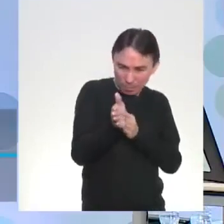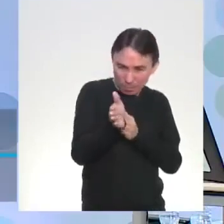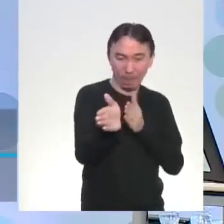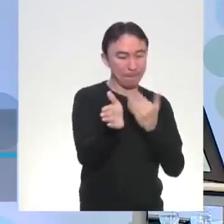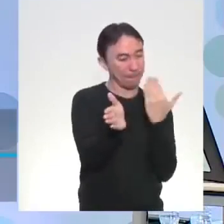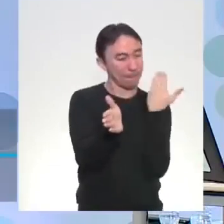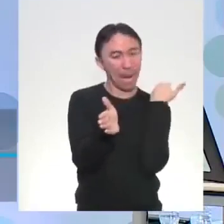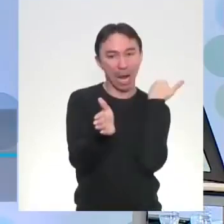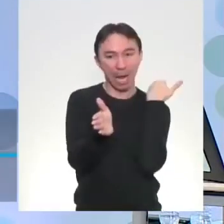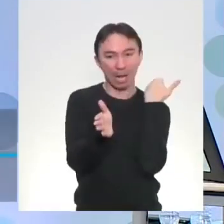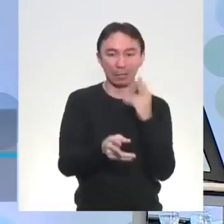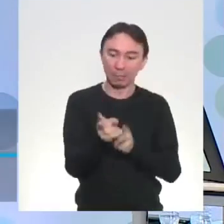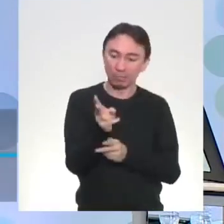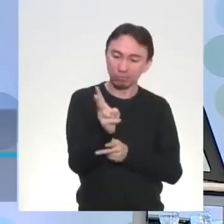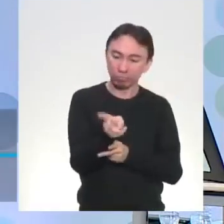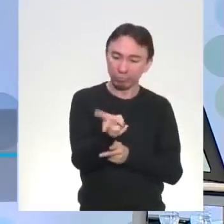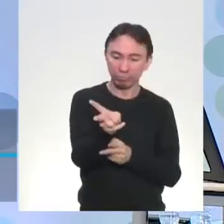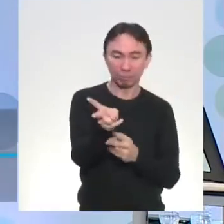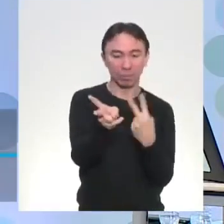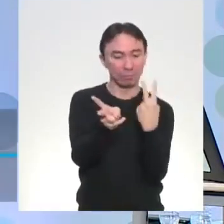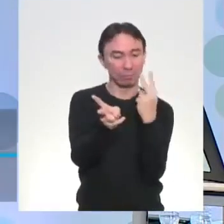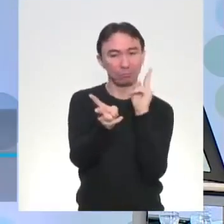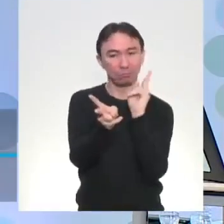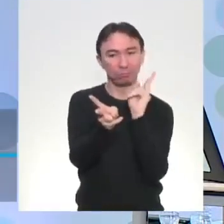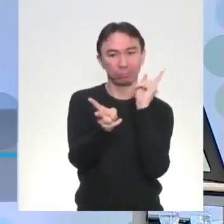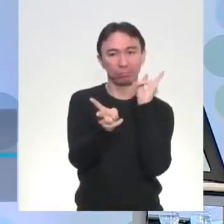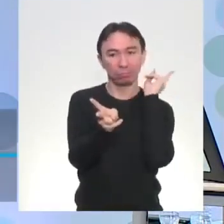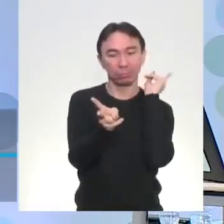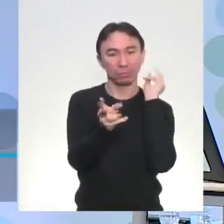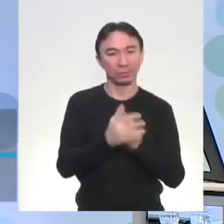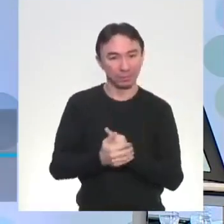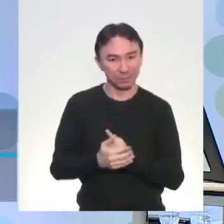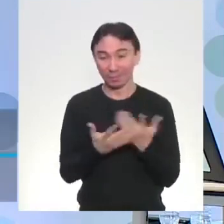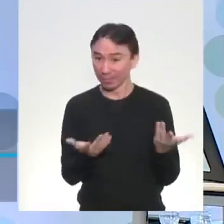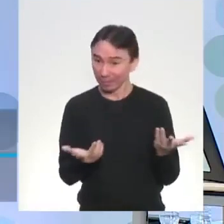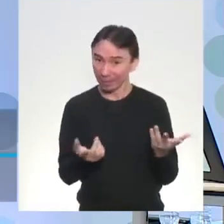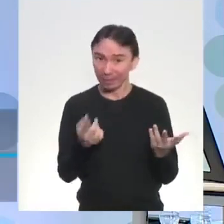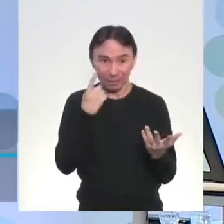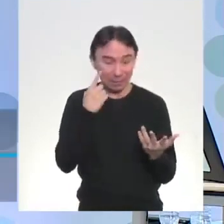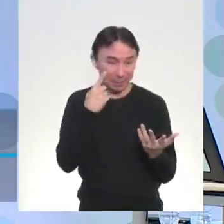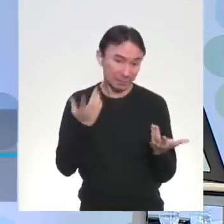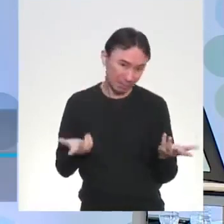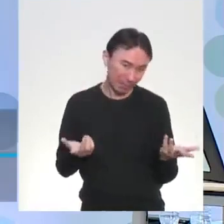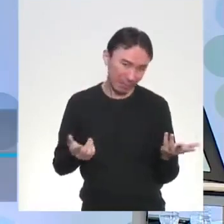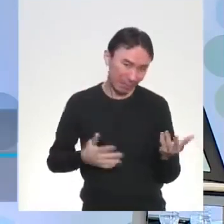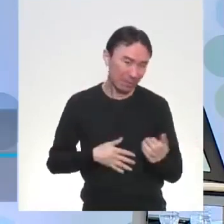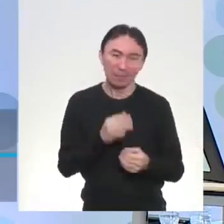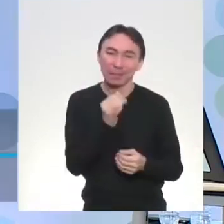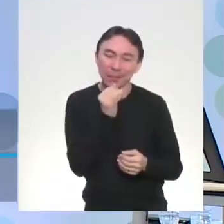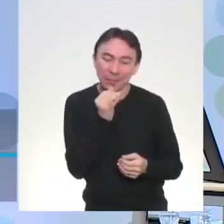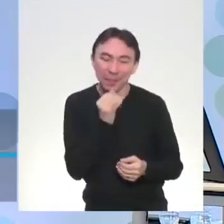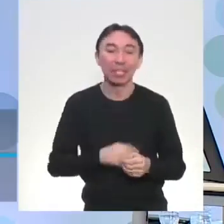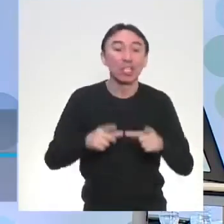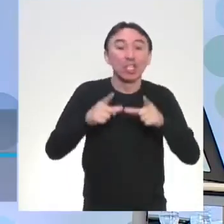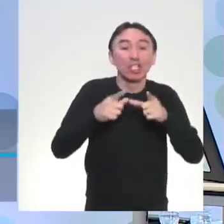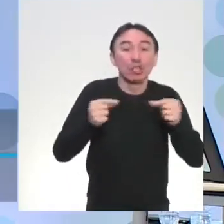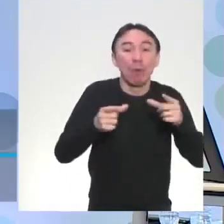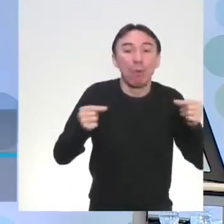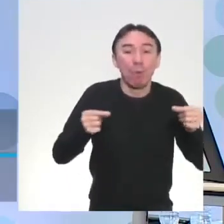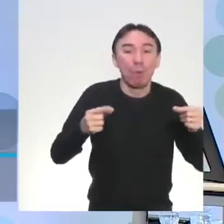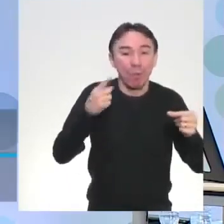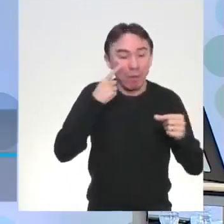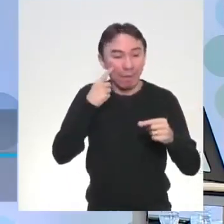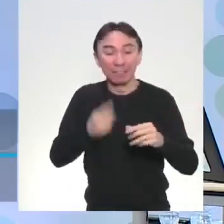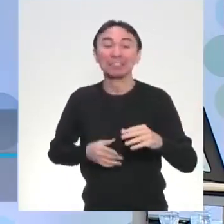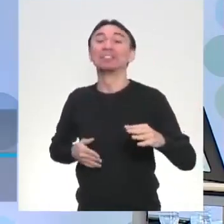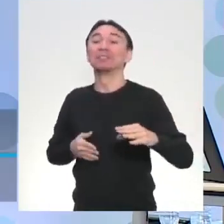curva porque a Terra não é plana, a Terra ela é circular, né? Então ela vai acabar fazendo uma curvinha ali e não vai ser uma reta, tá certo? E